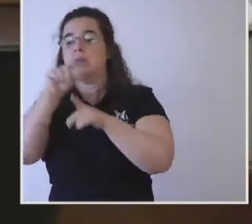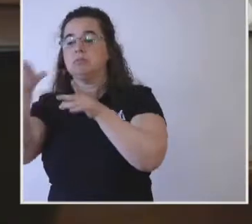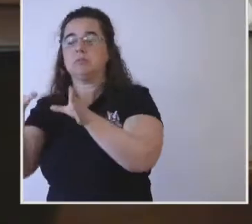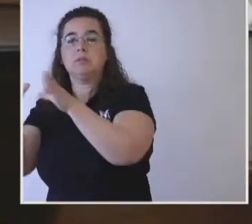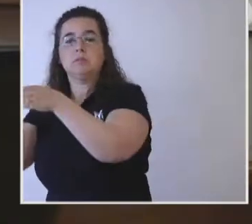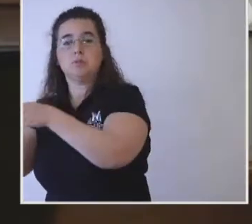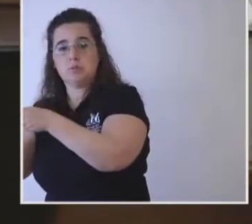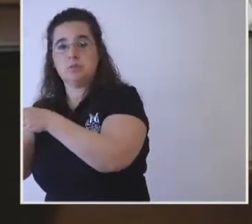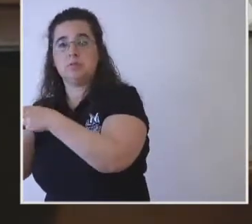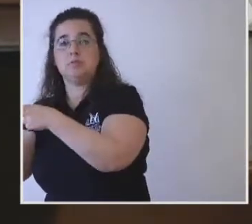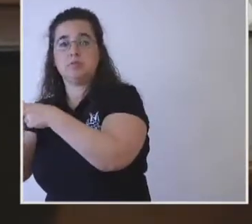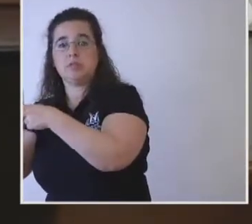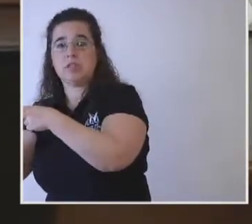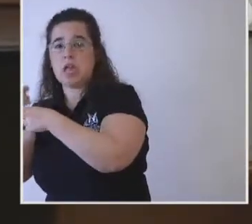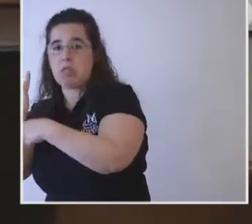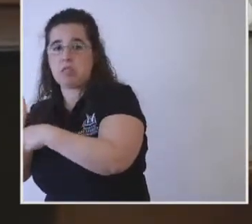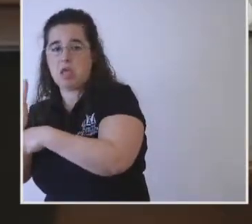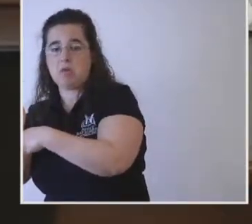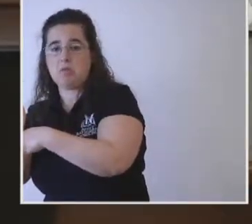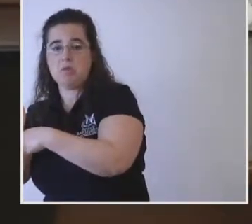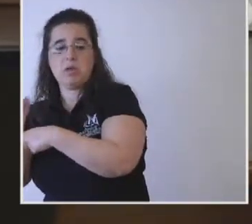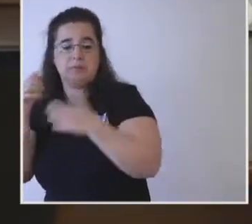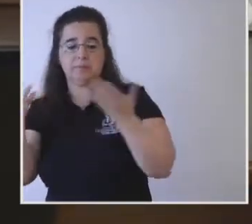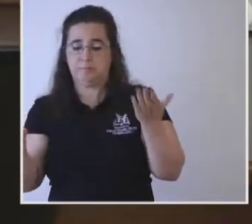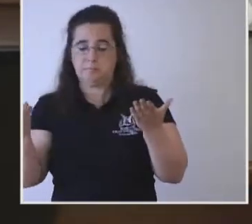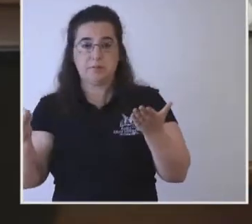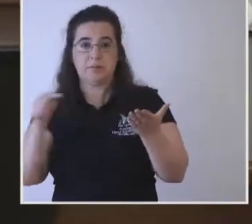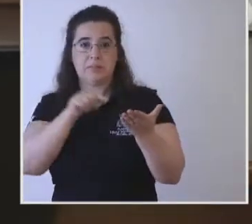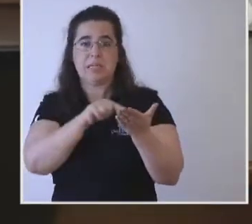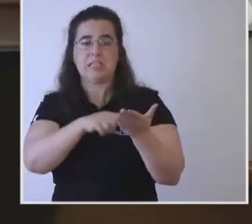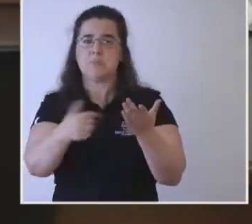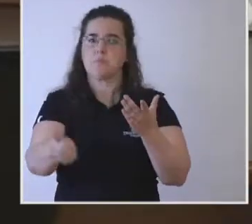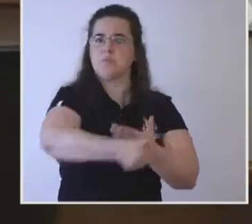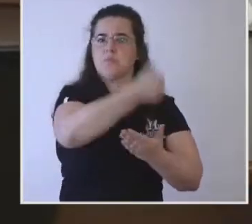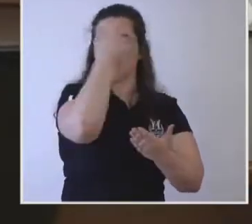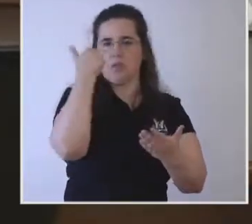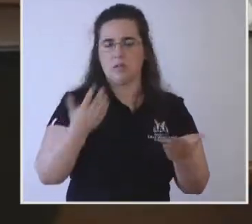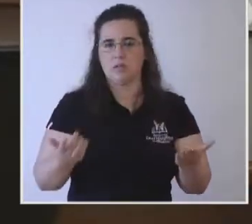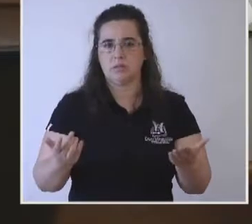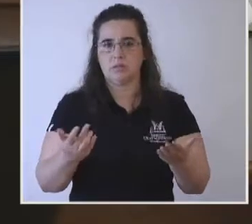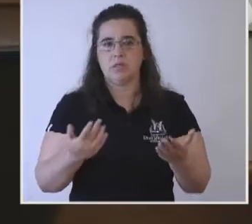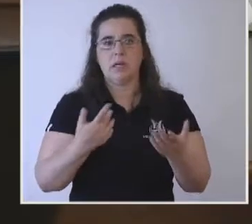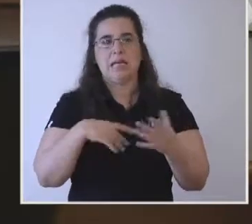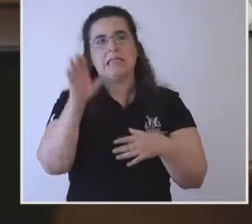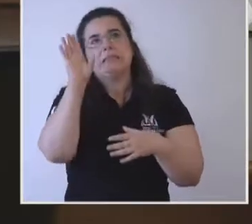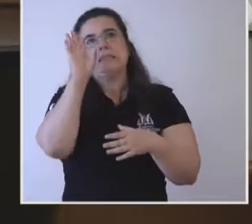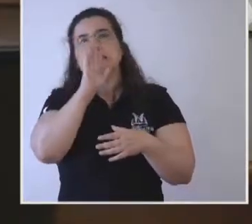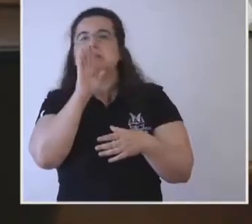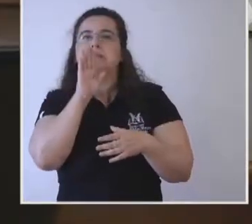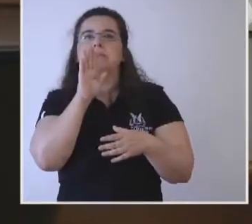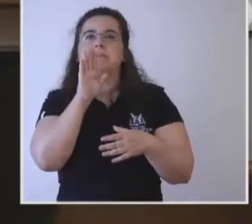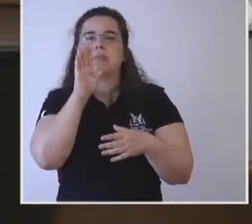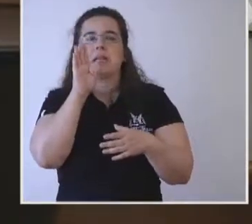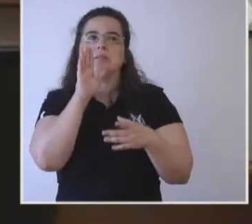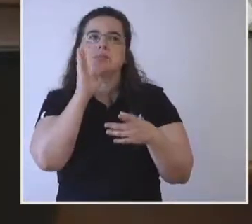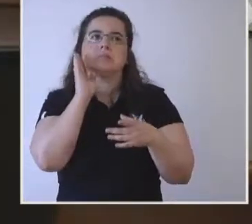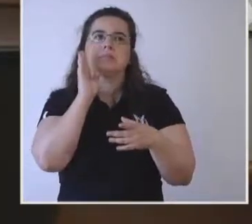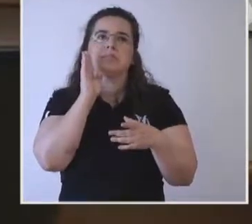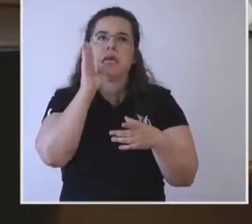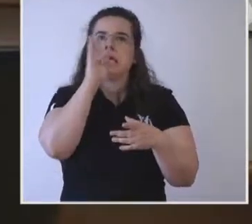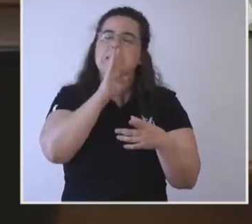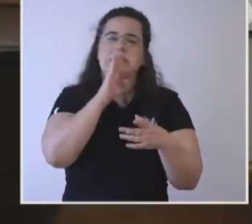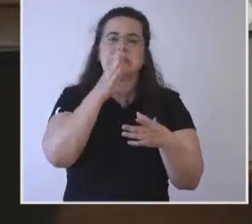claramente, independentemente de ser pesco, lacto, ovo, crudívora, seja o que for, ganha em